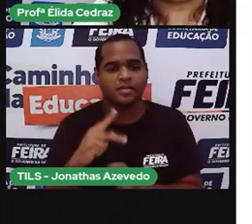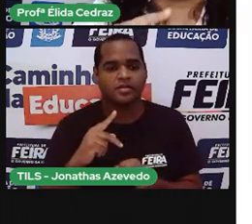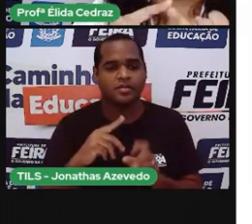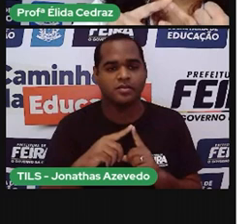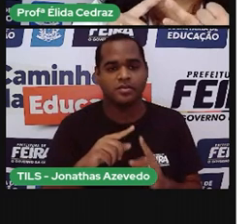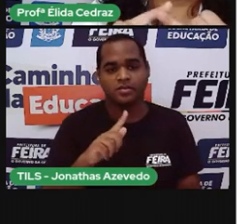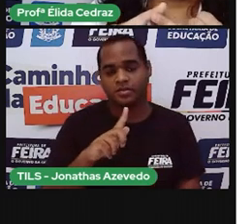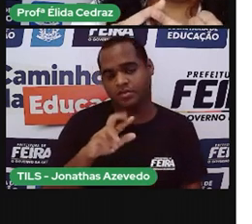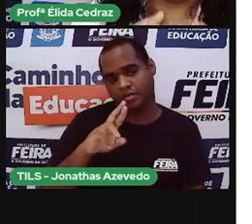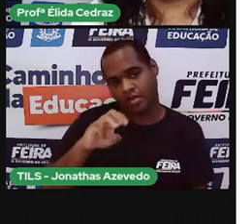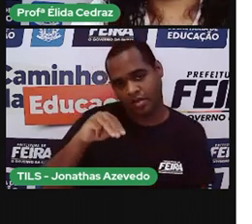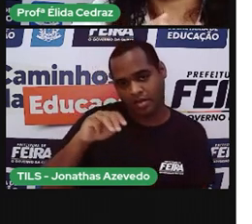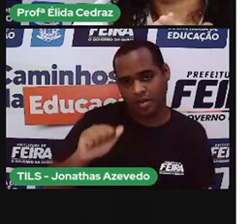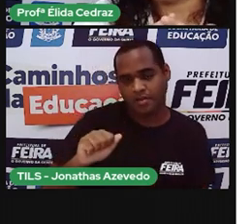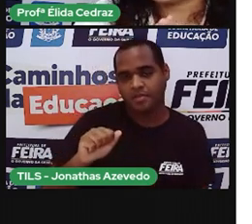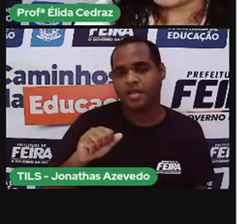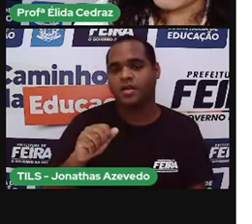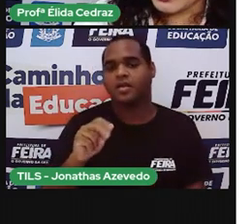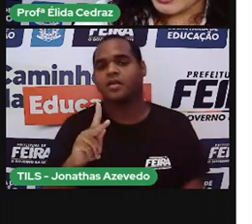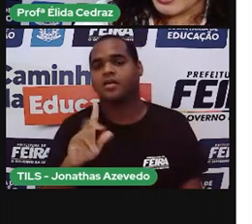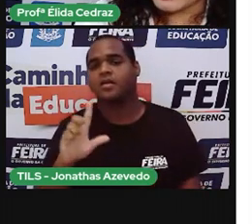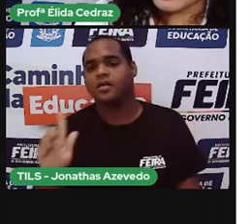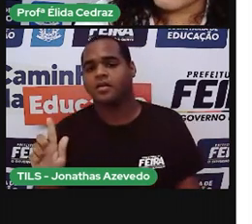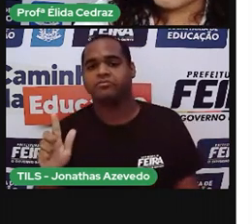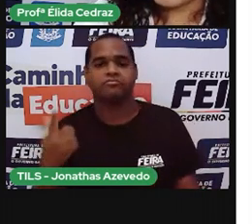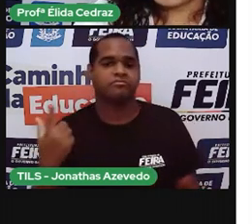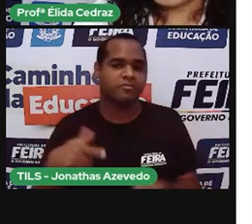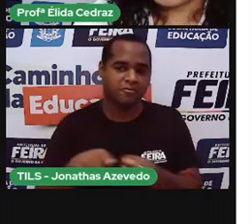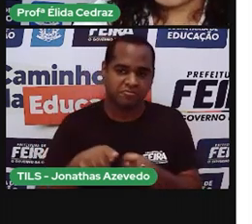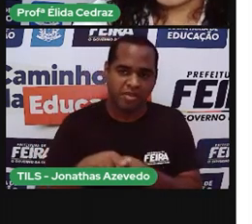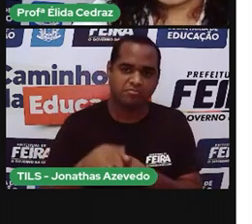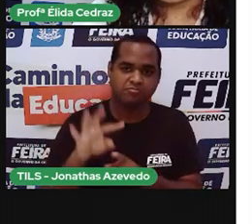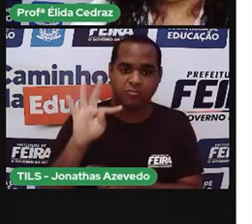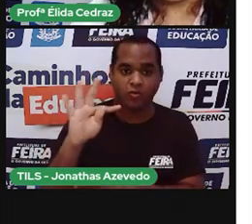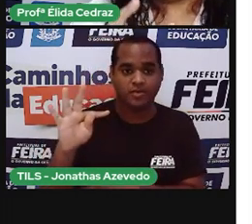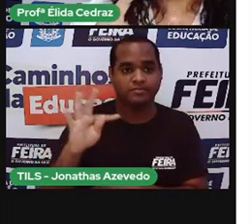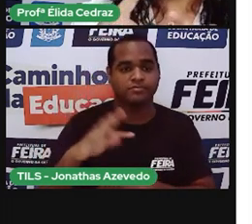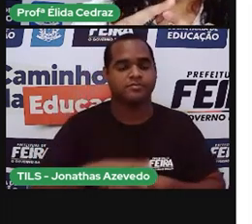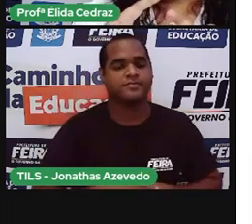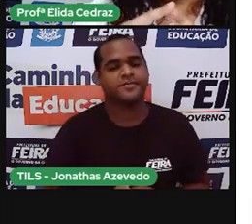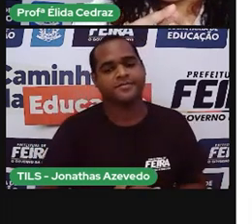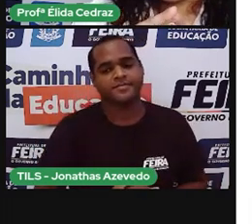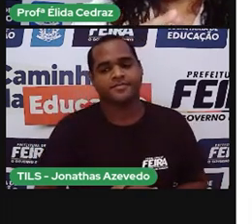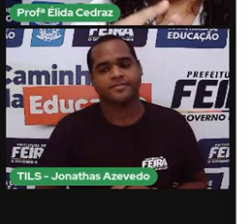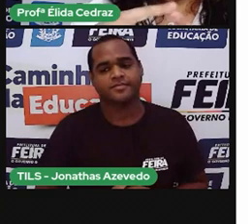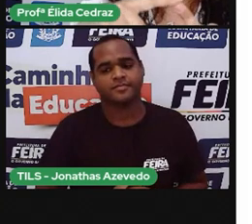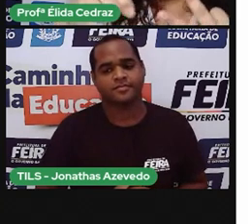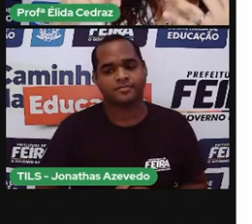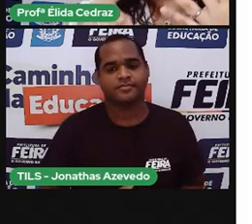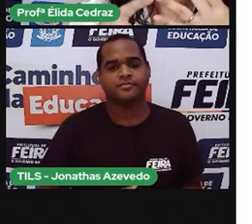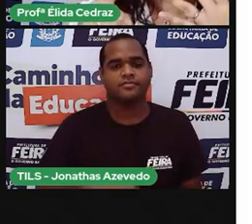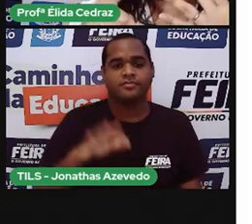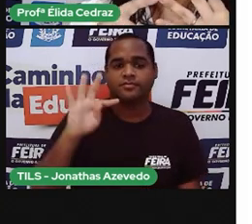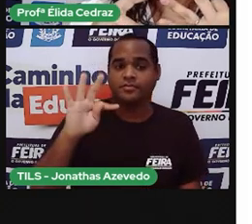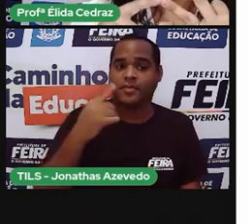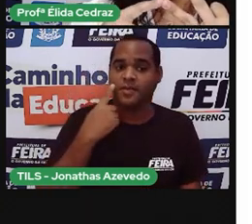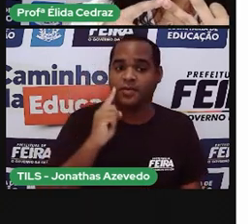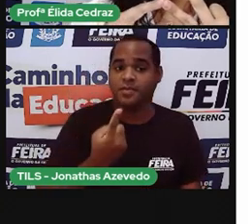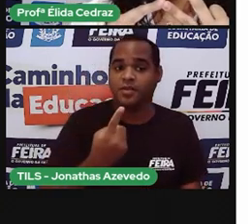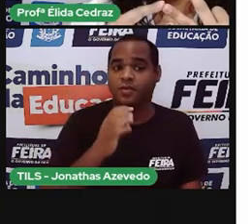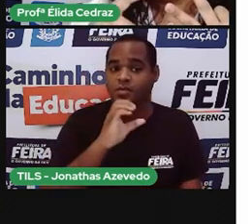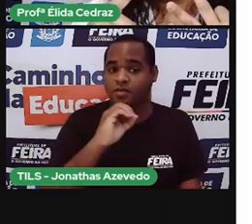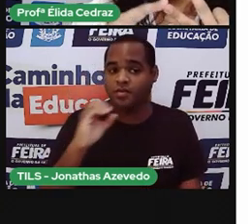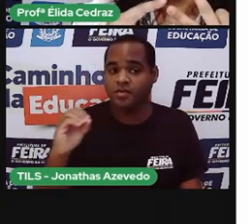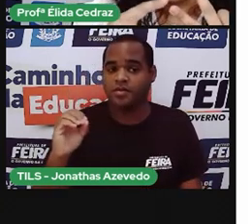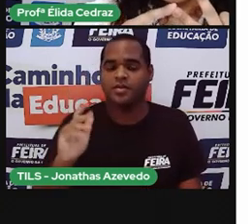grama, quilo e tonelada. A tonelada é